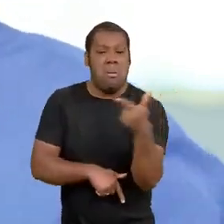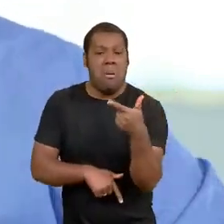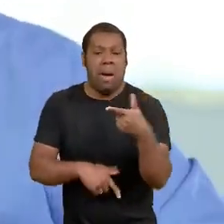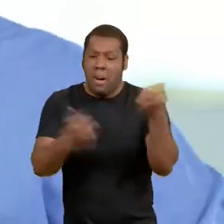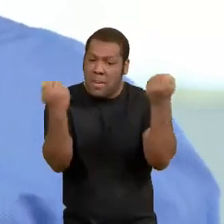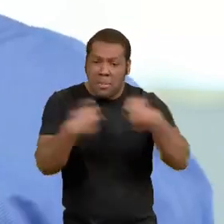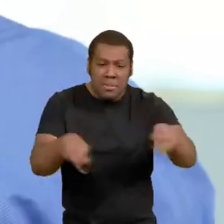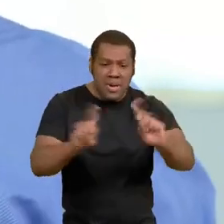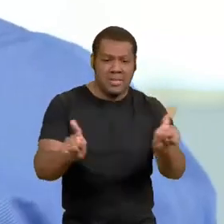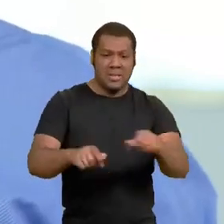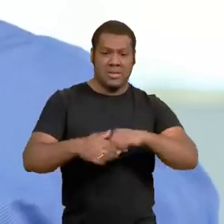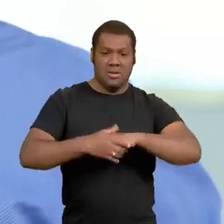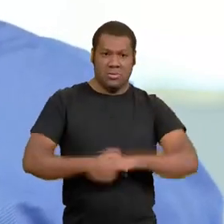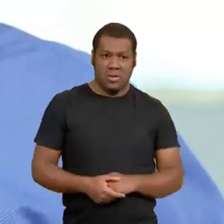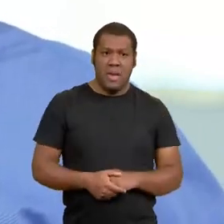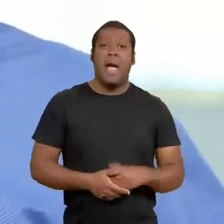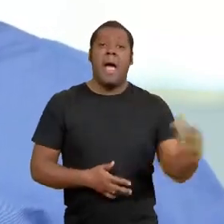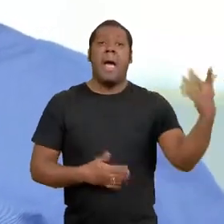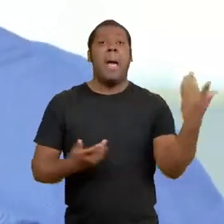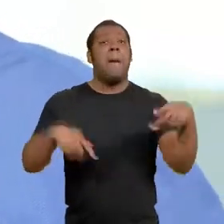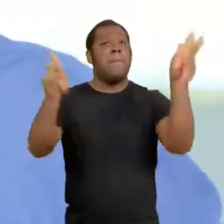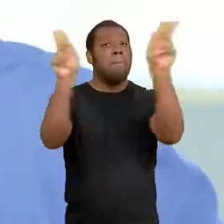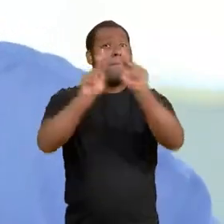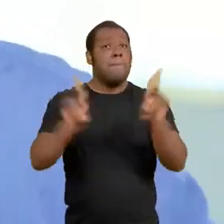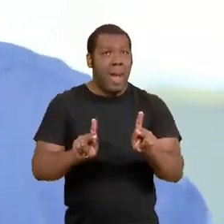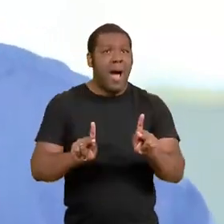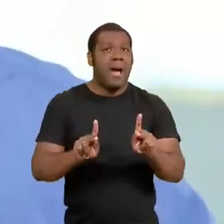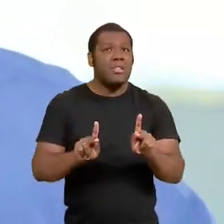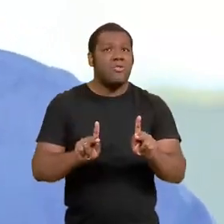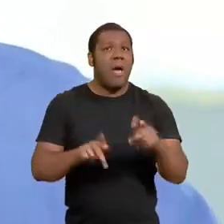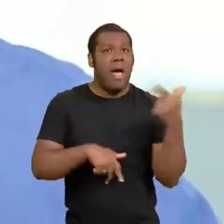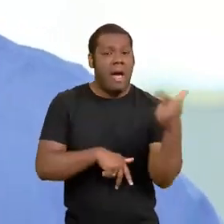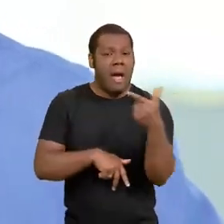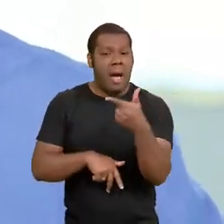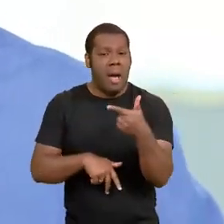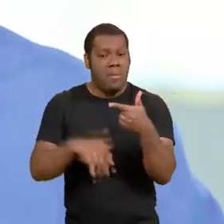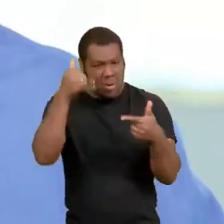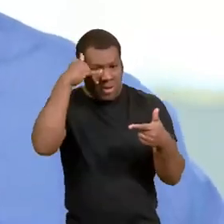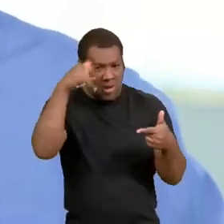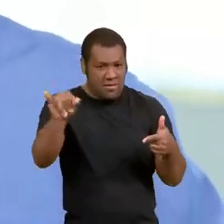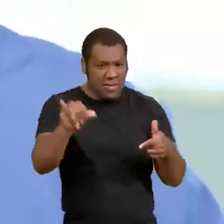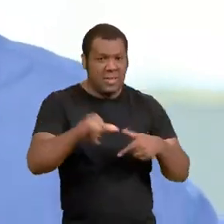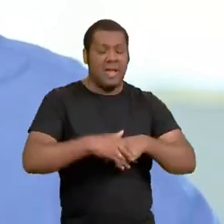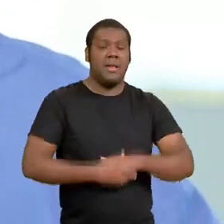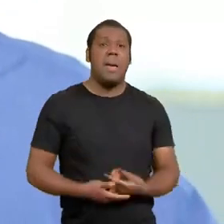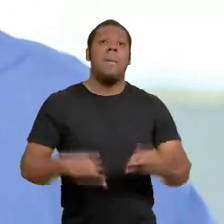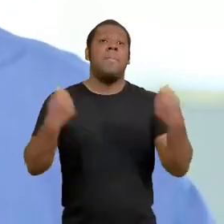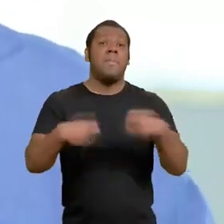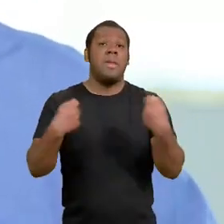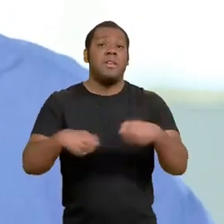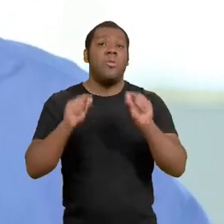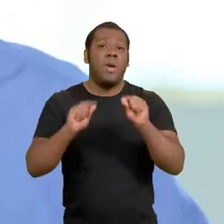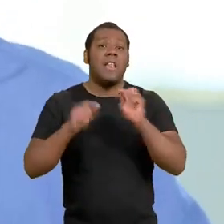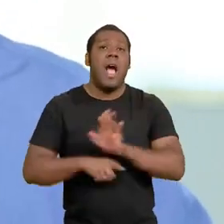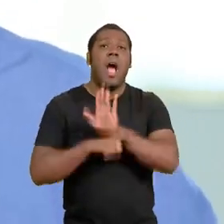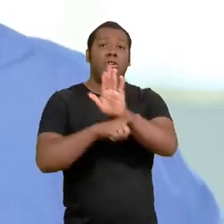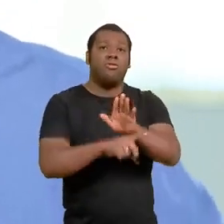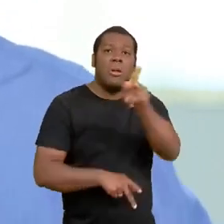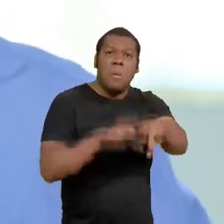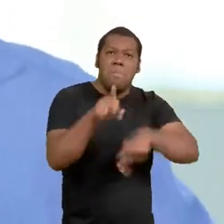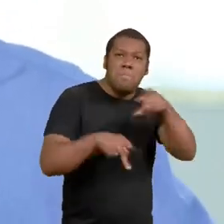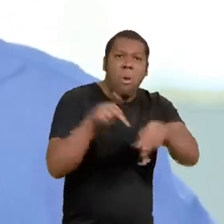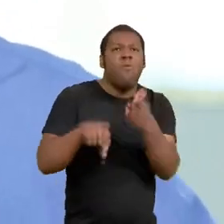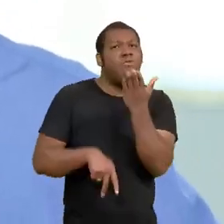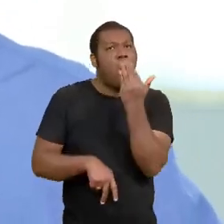paz no campo, não precisa ter arma. O que a gente precisa é ter gente de barriga cheia, é gente comendo, gente trabalhando